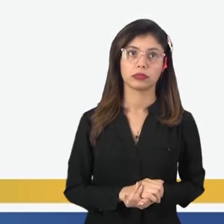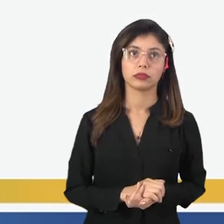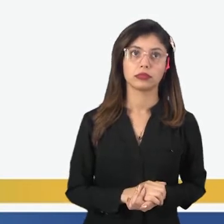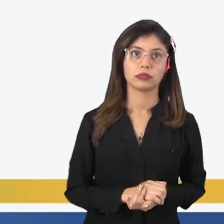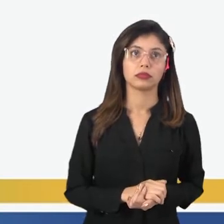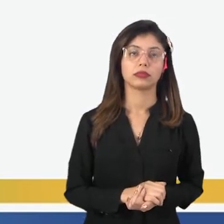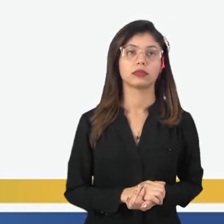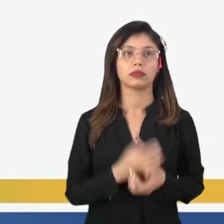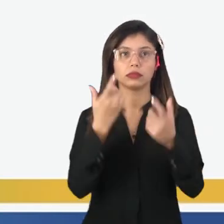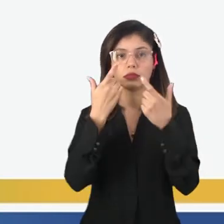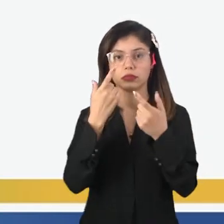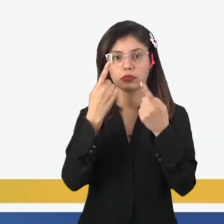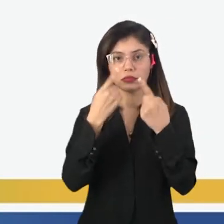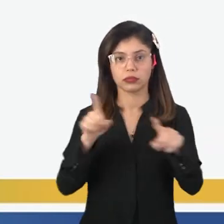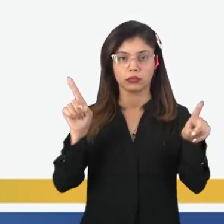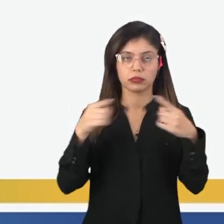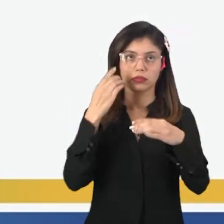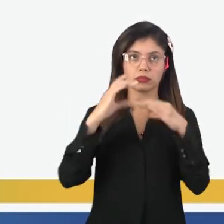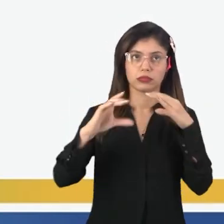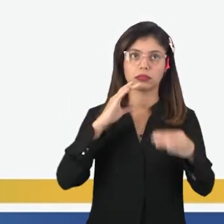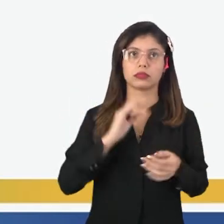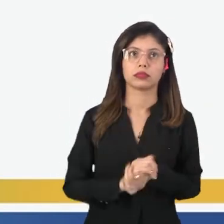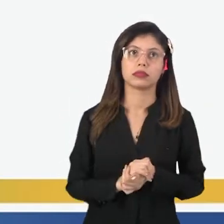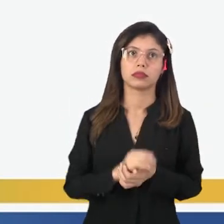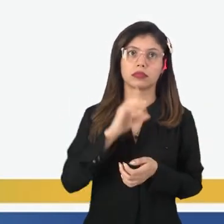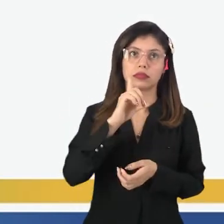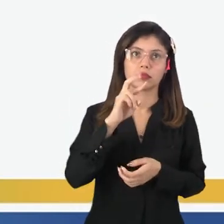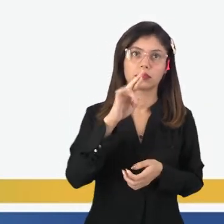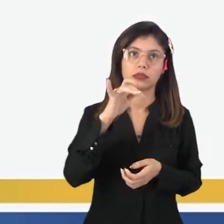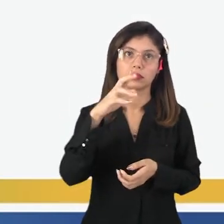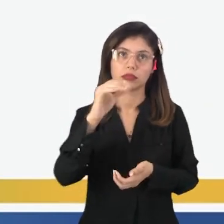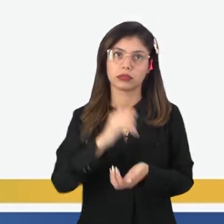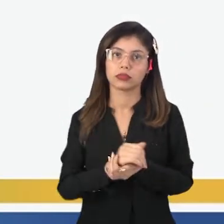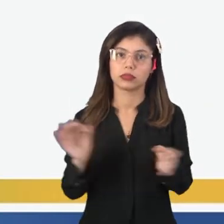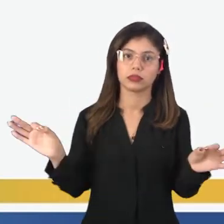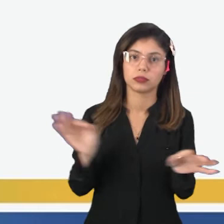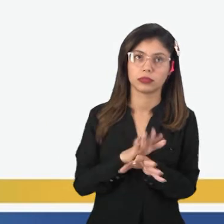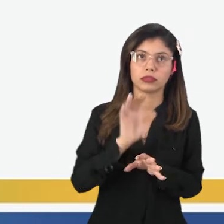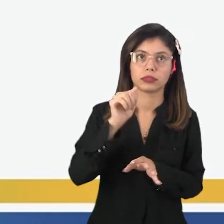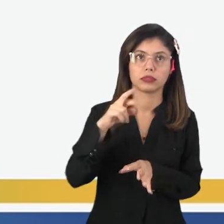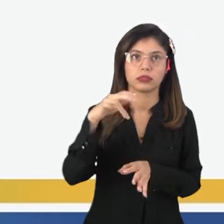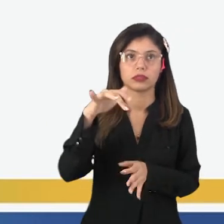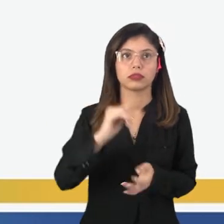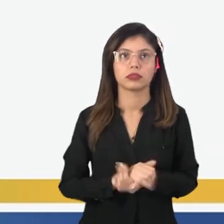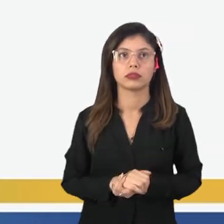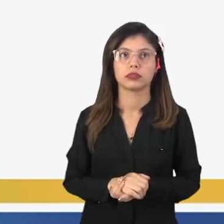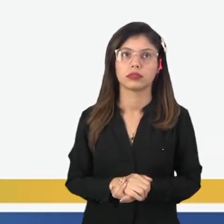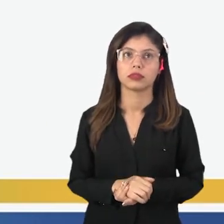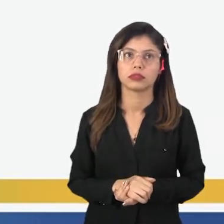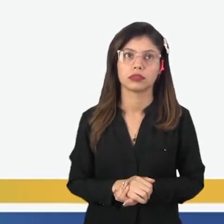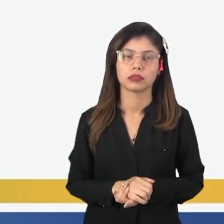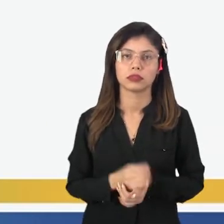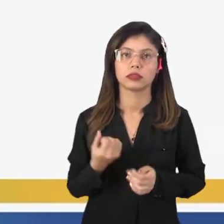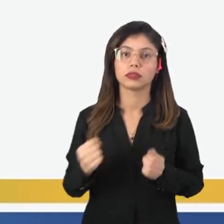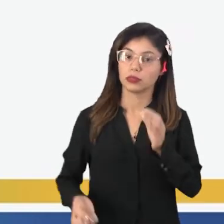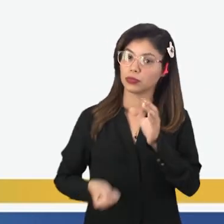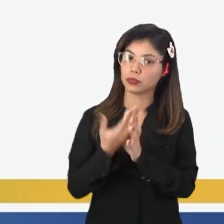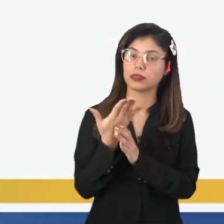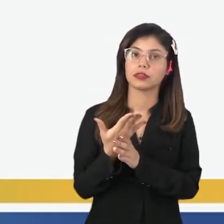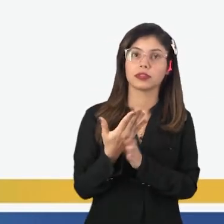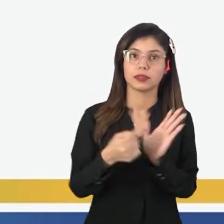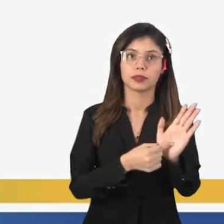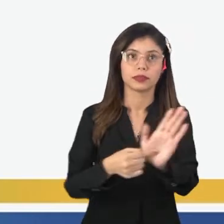a cantora Pitty e colocou o título Desconstruindo a Amélia e criou uma canção que mostra que